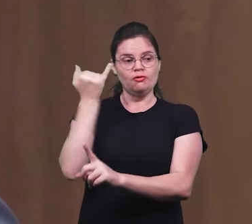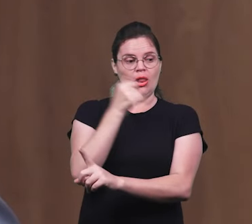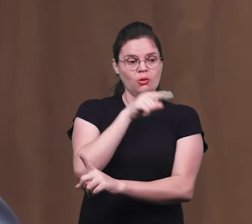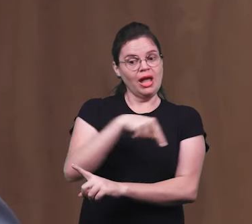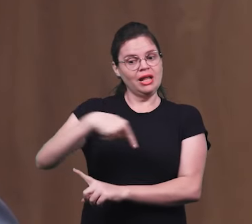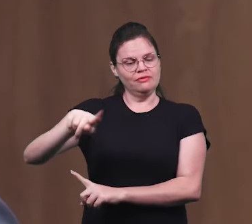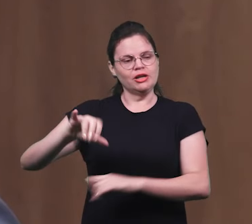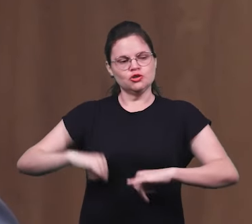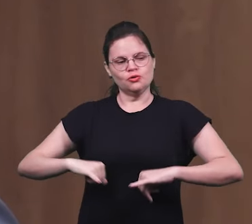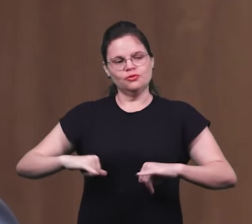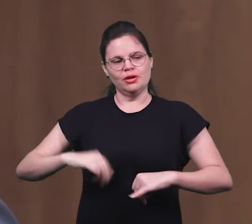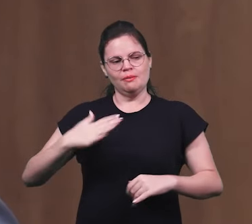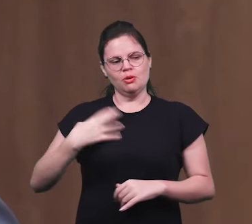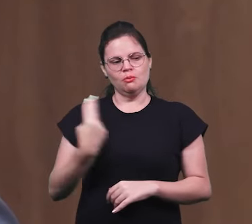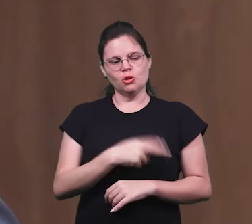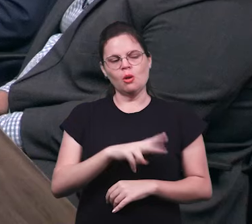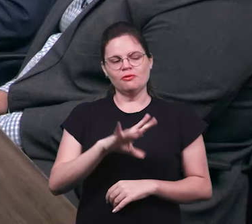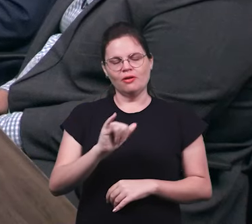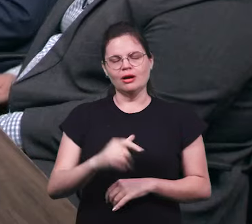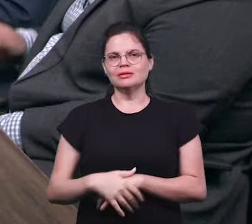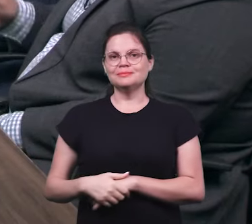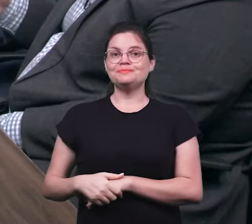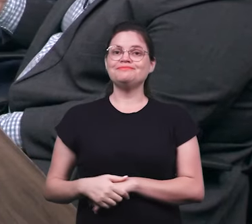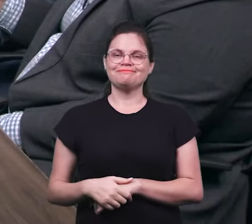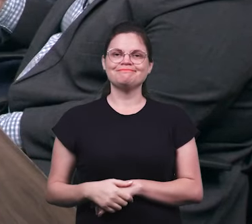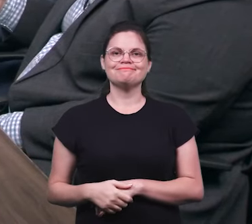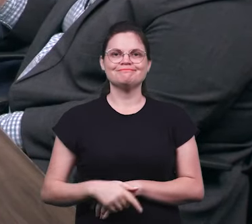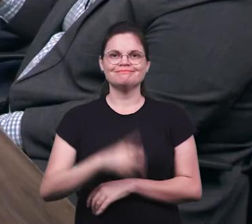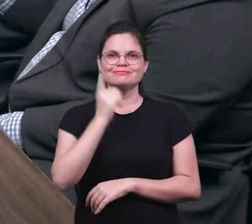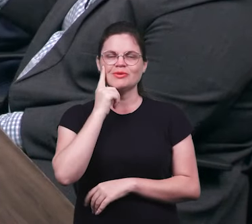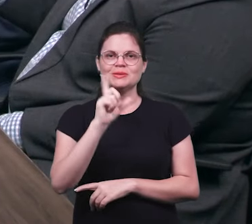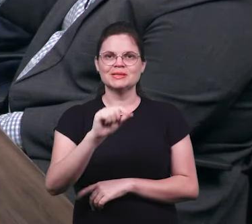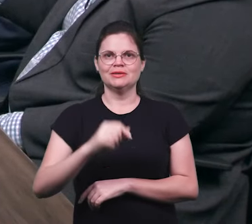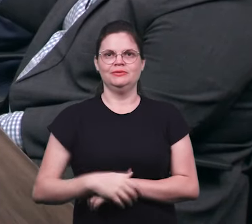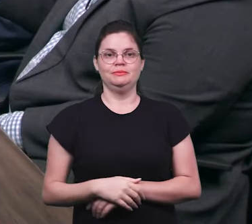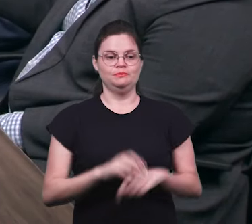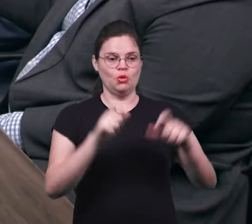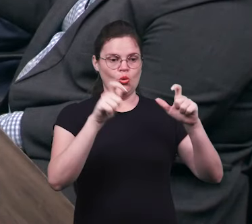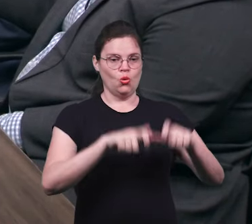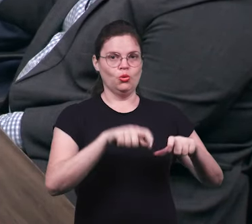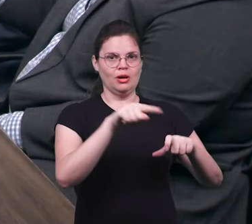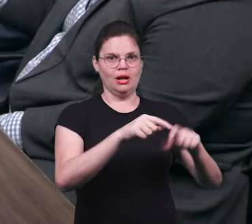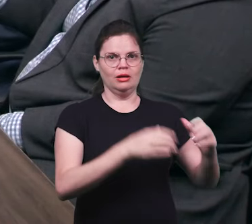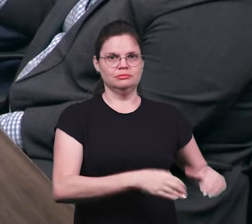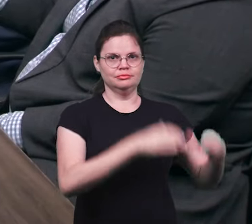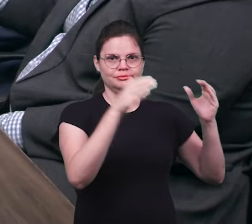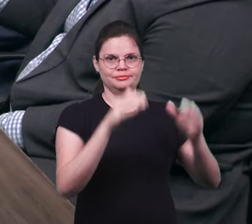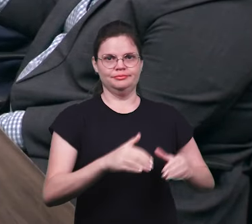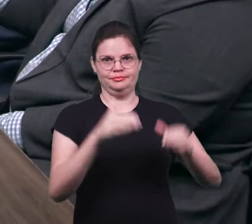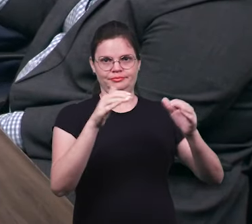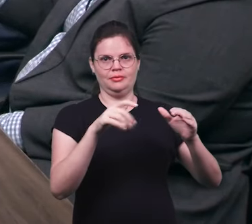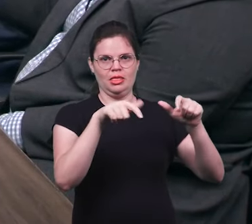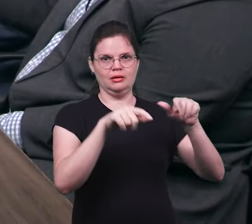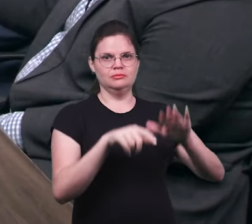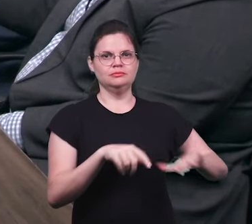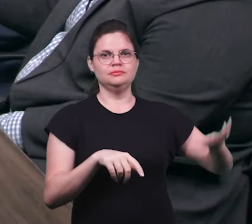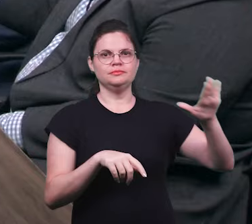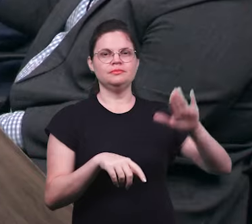gentios. Mas vai sofrer. Mas assim, na sequência, né, a Filipos, né, assim, geograficamente falando,